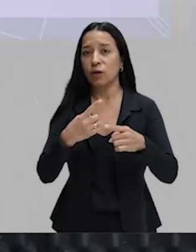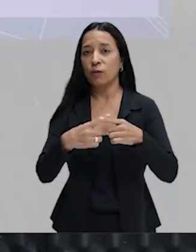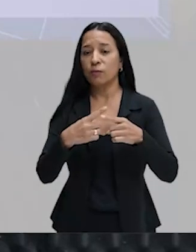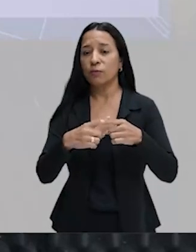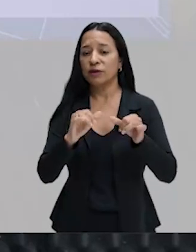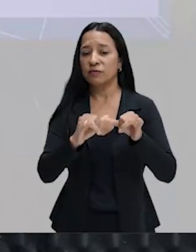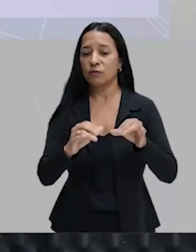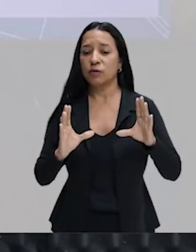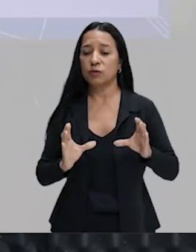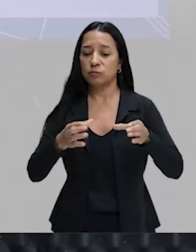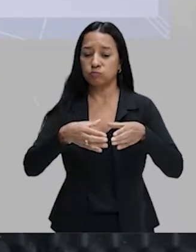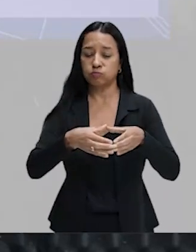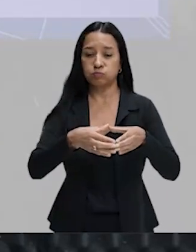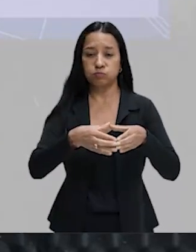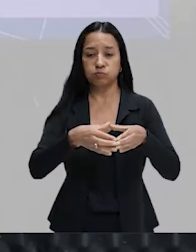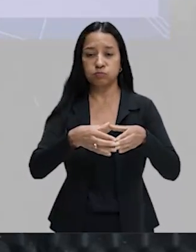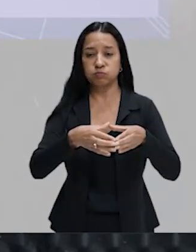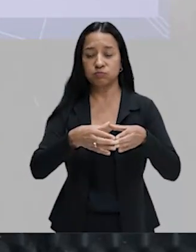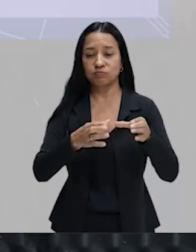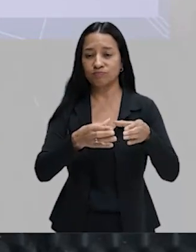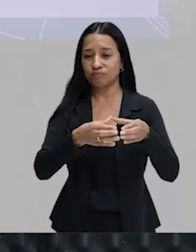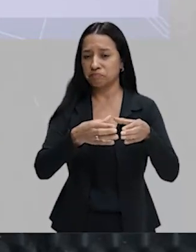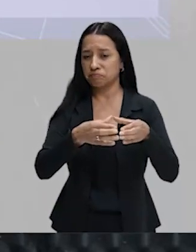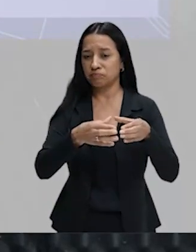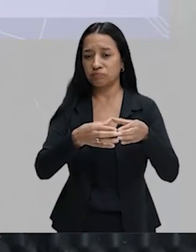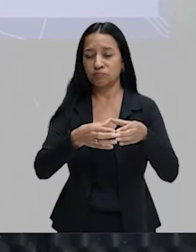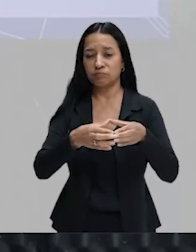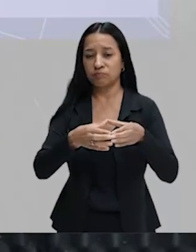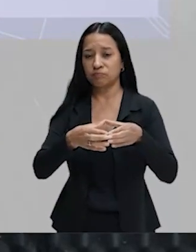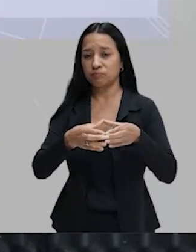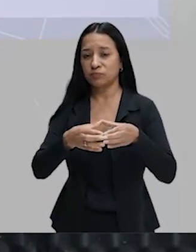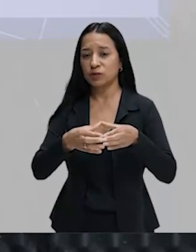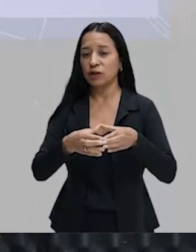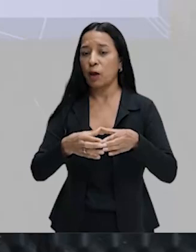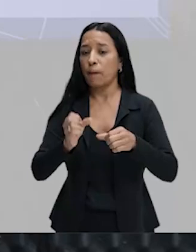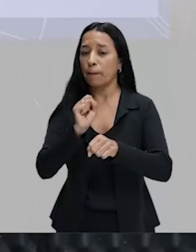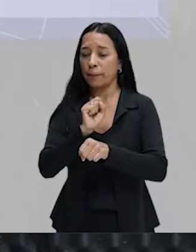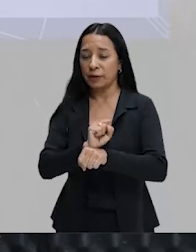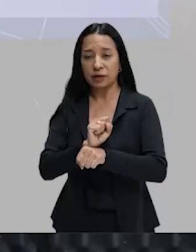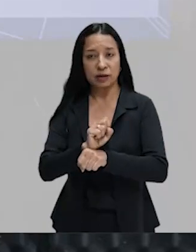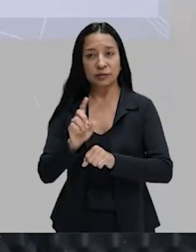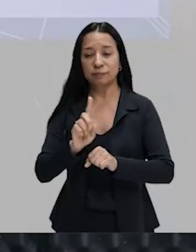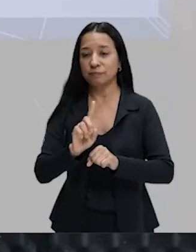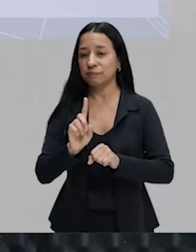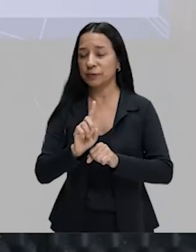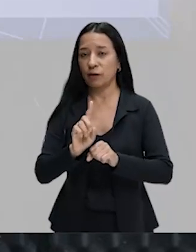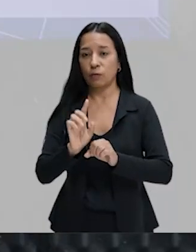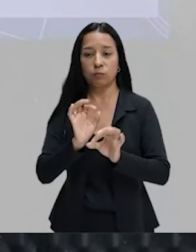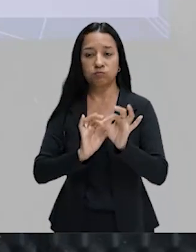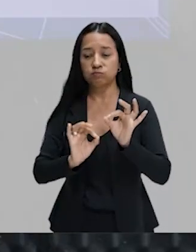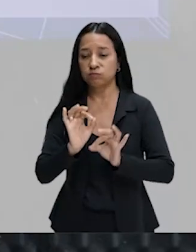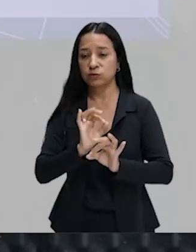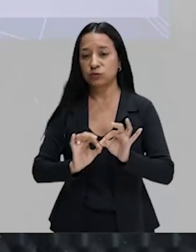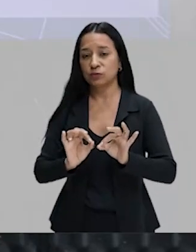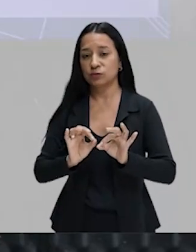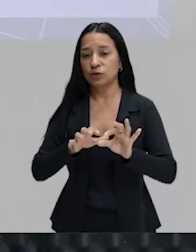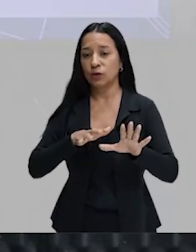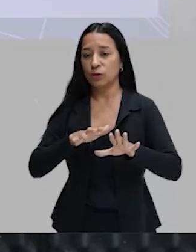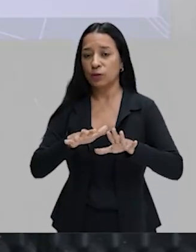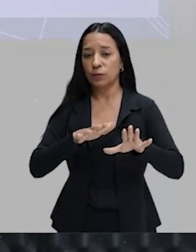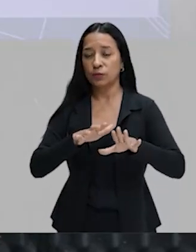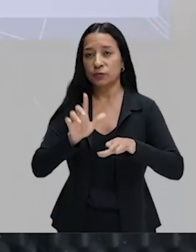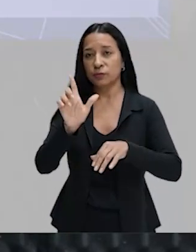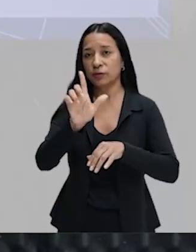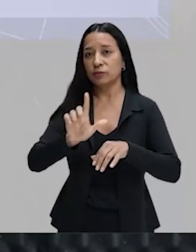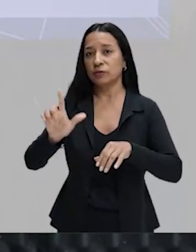uma coisa fechada, uma coisa assim muito engessada. E não é assim que funciona. Os movimentos literários,